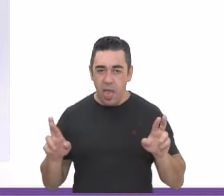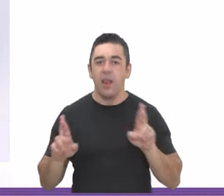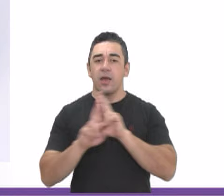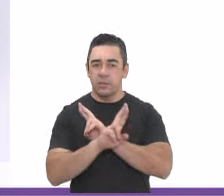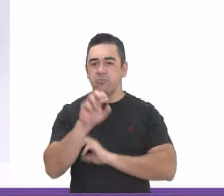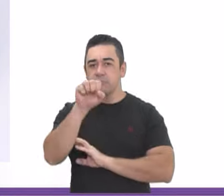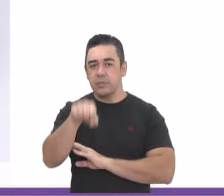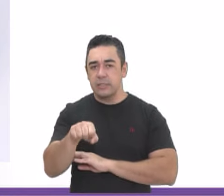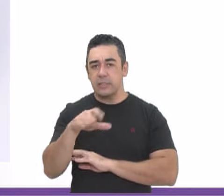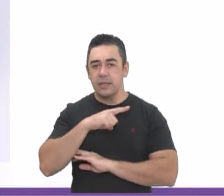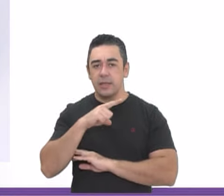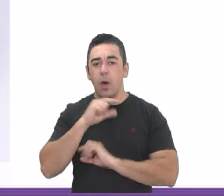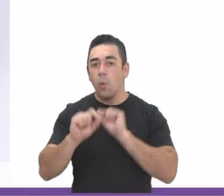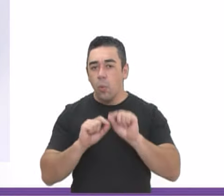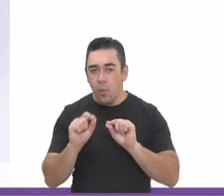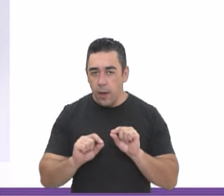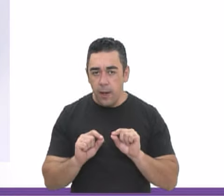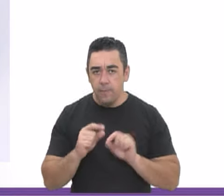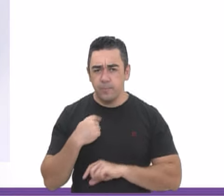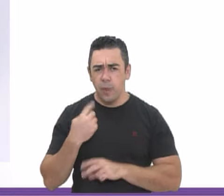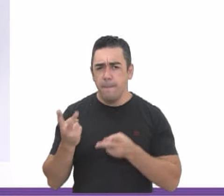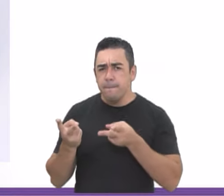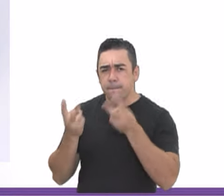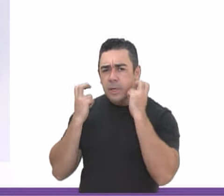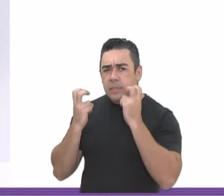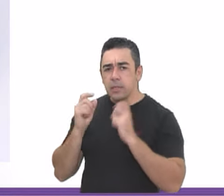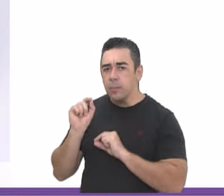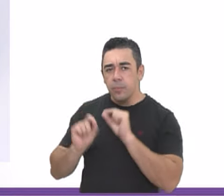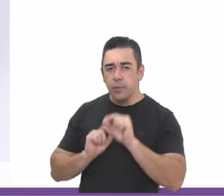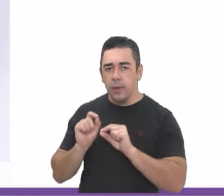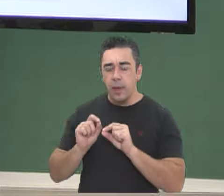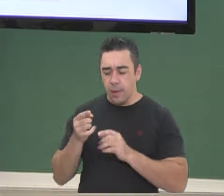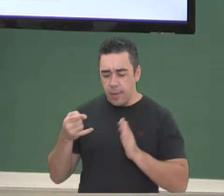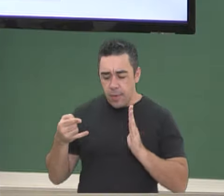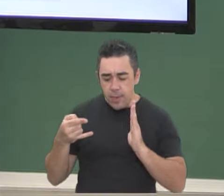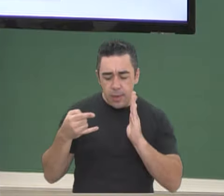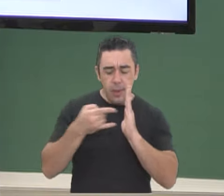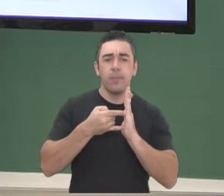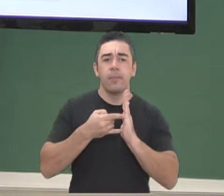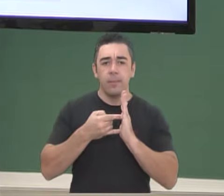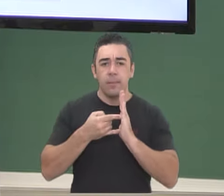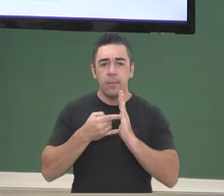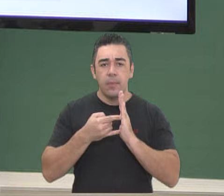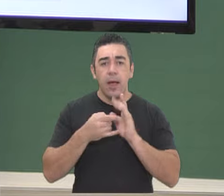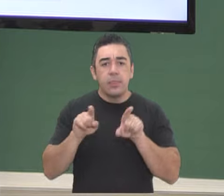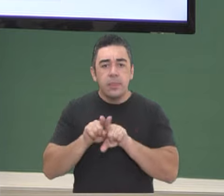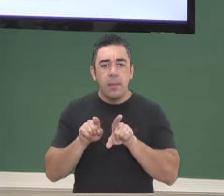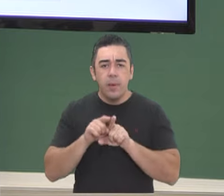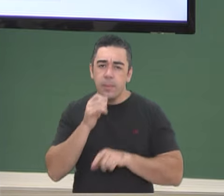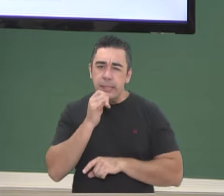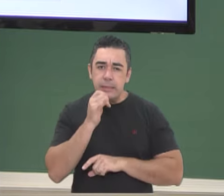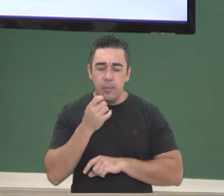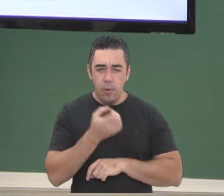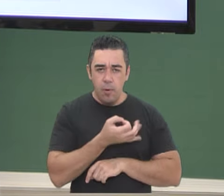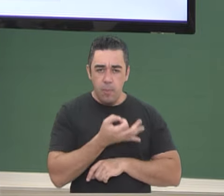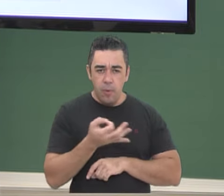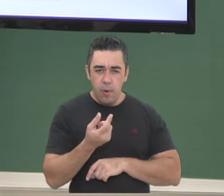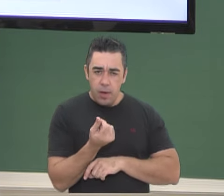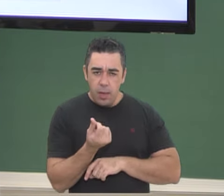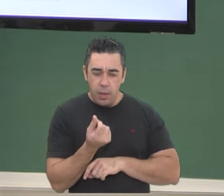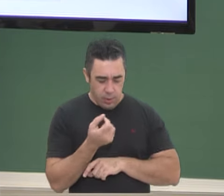é o que a gente pode observar aqui além do ímã a atração das moedas por em cima